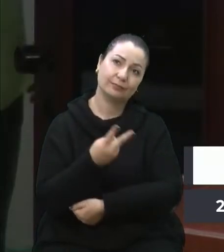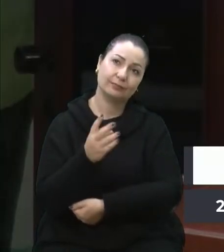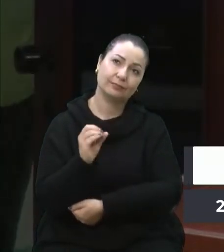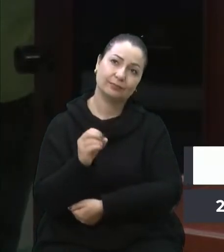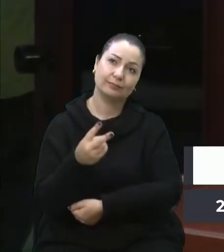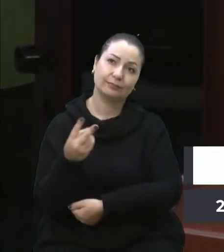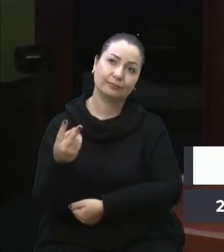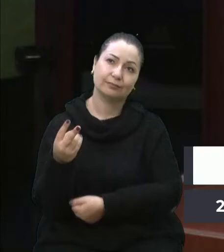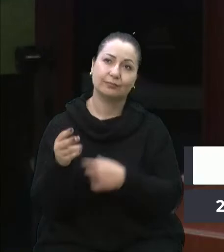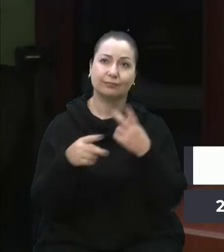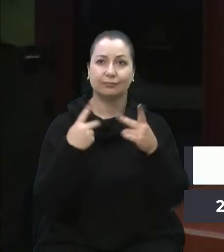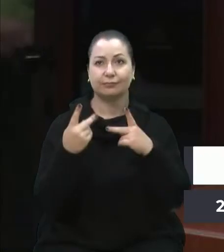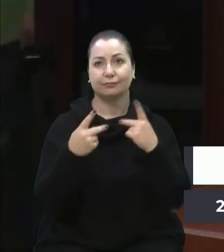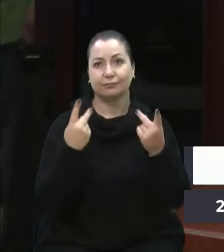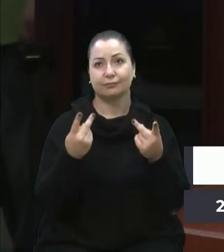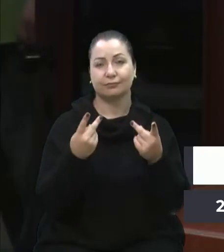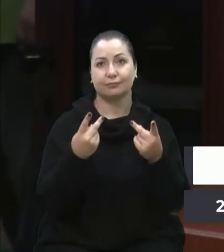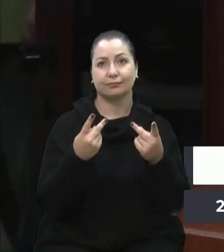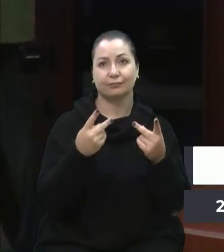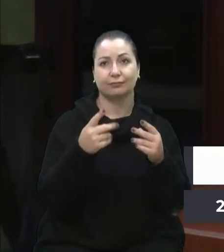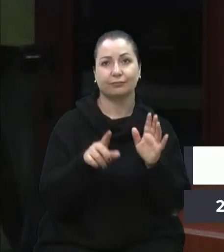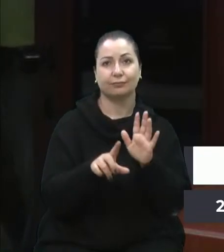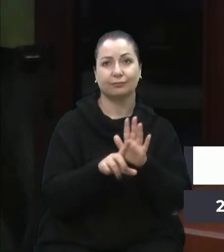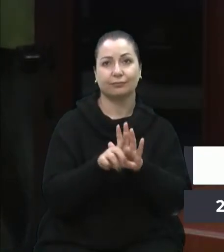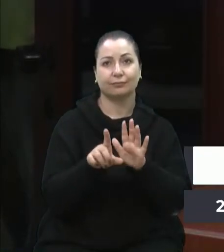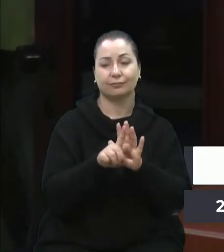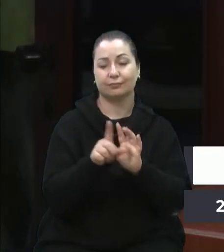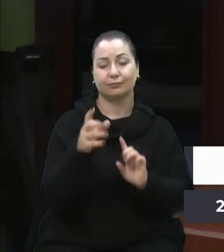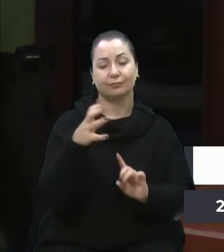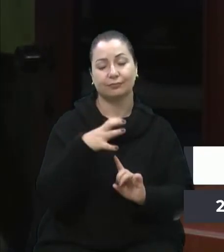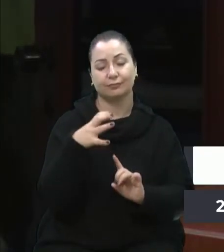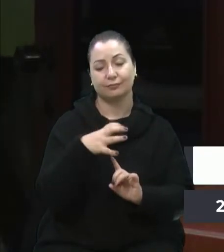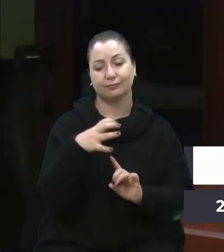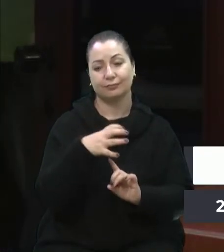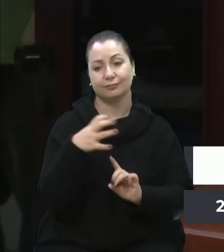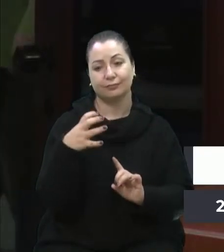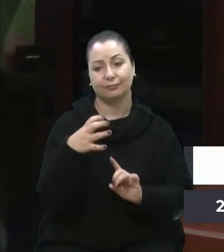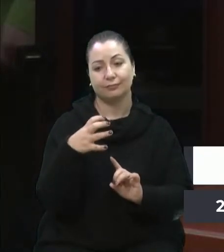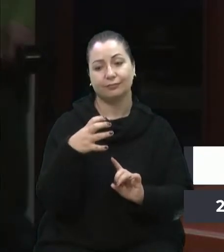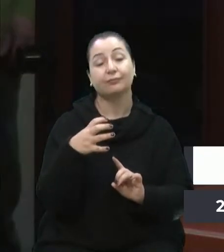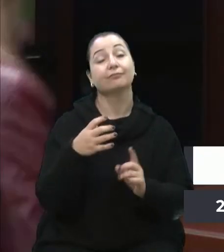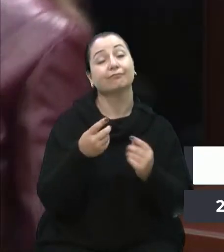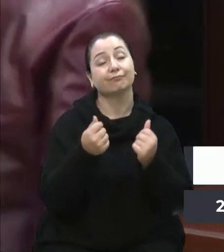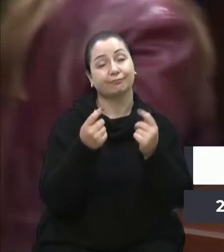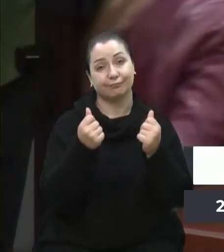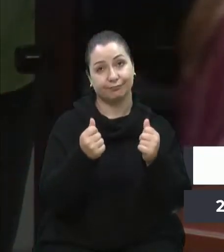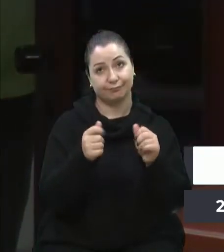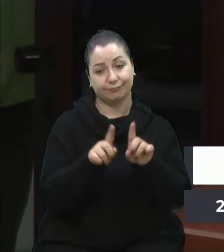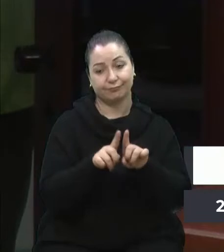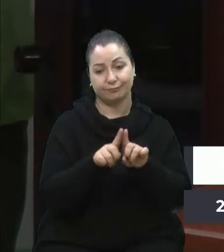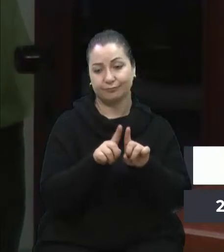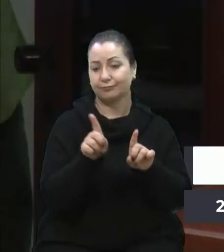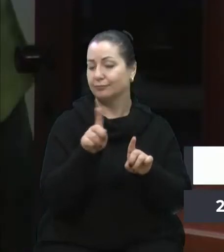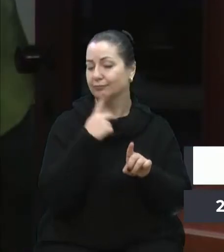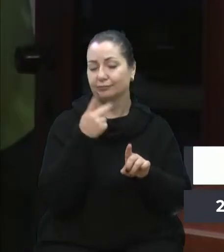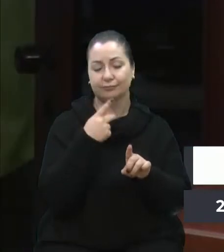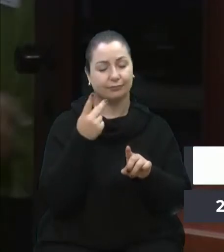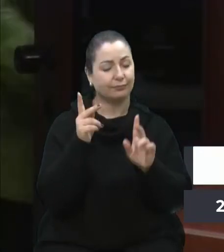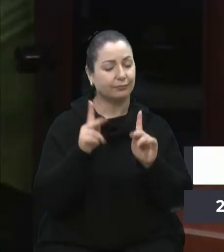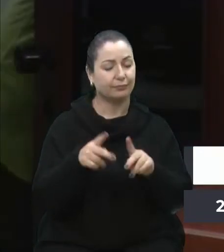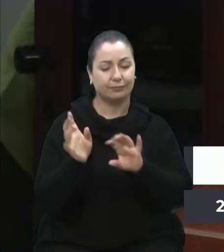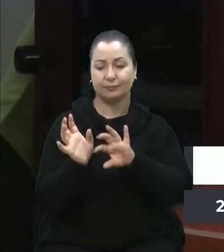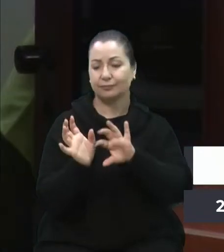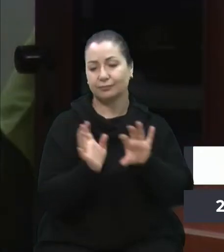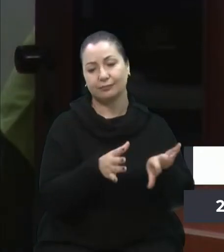está que a PLC não acarreta impacto orçamentário financeiro, não caracteriza a renúncia de receita e não